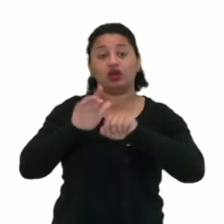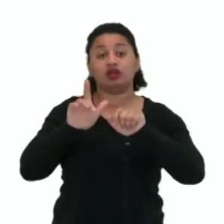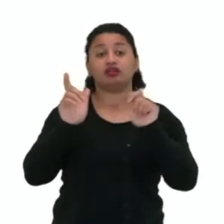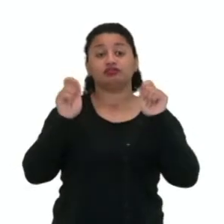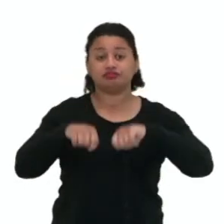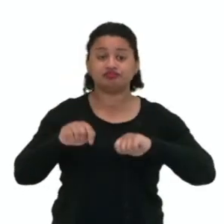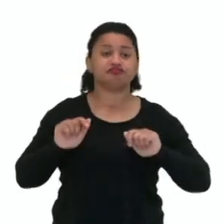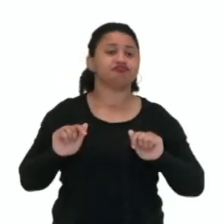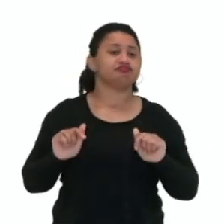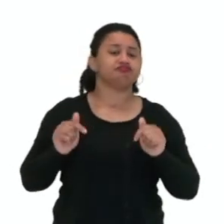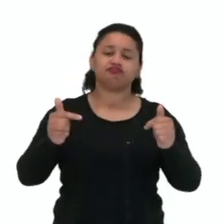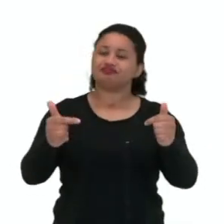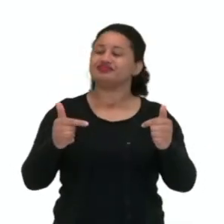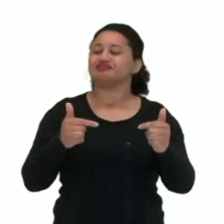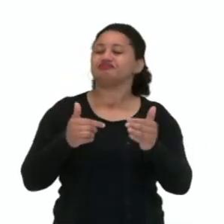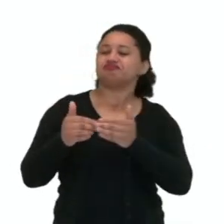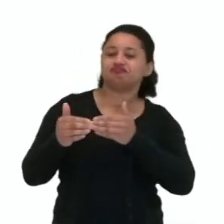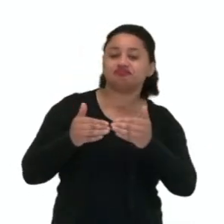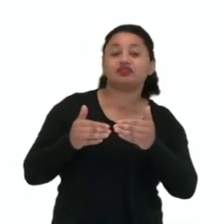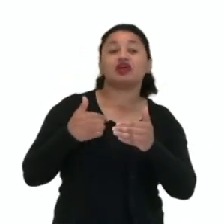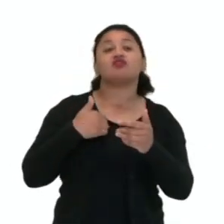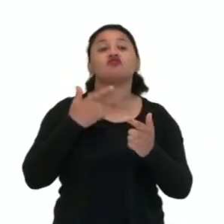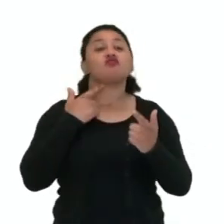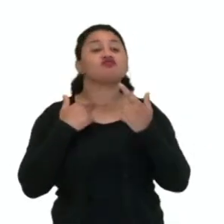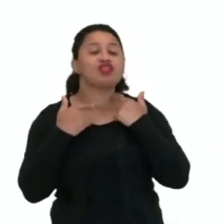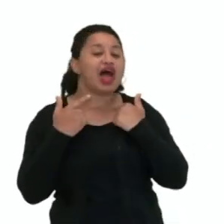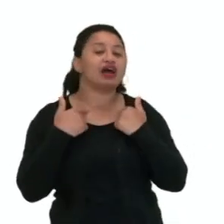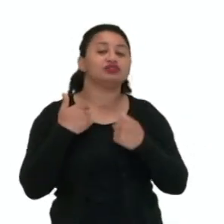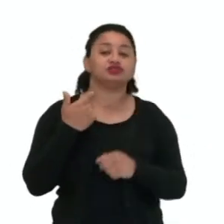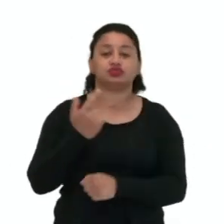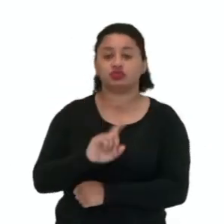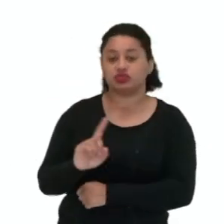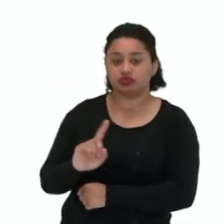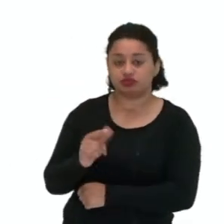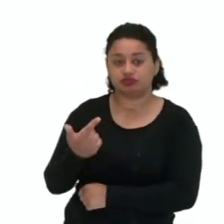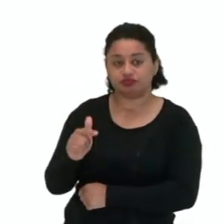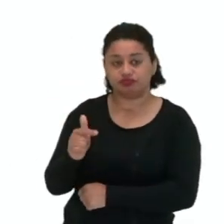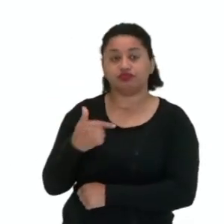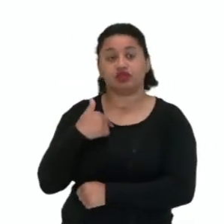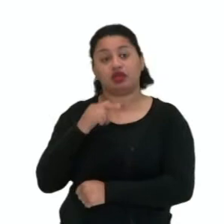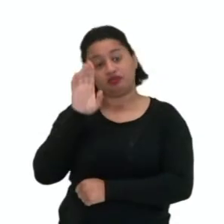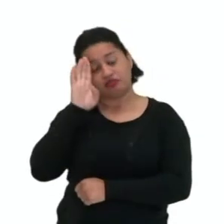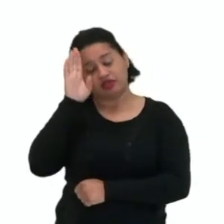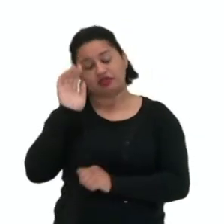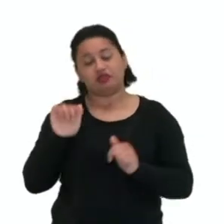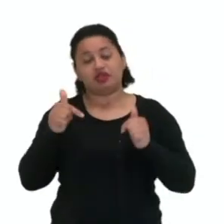funcionar independente da nossa vontade. Uma das principais